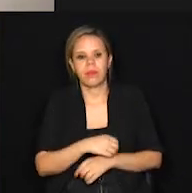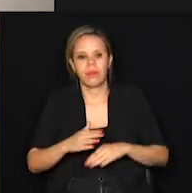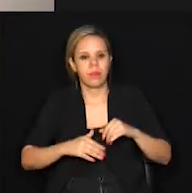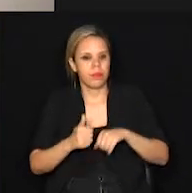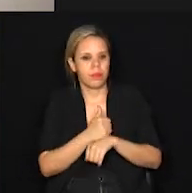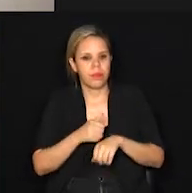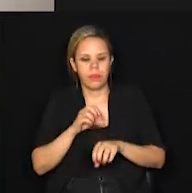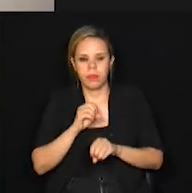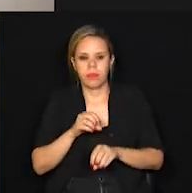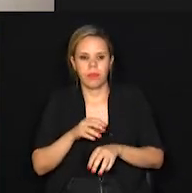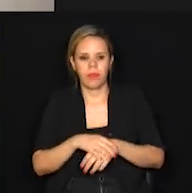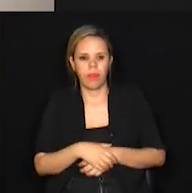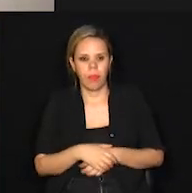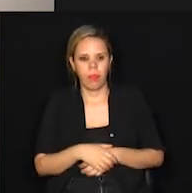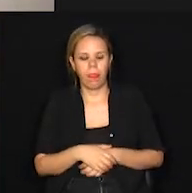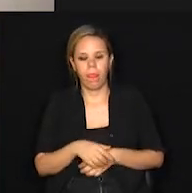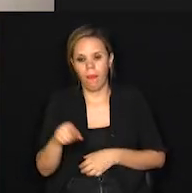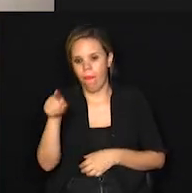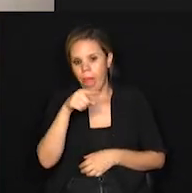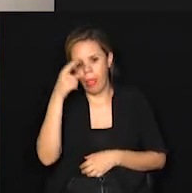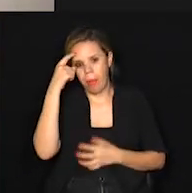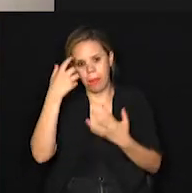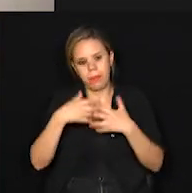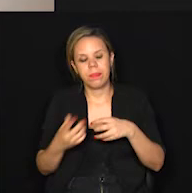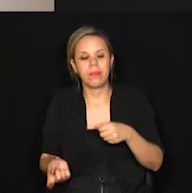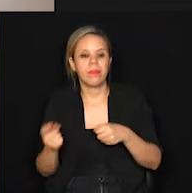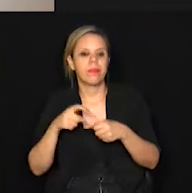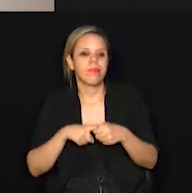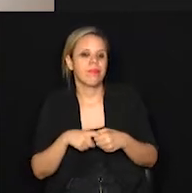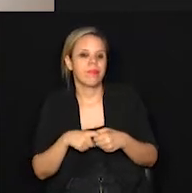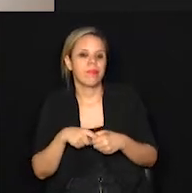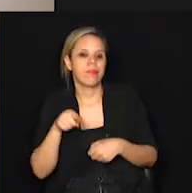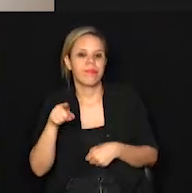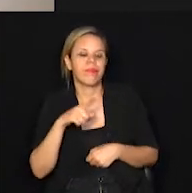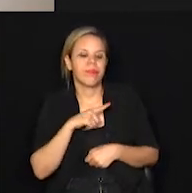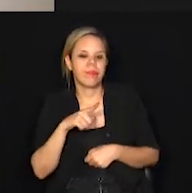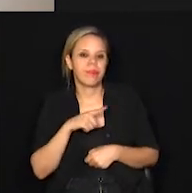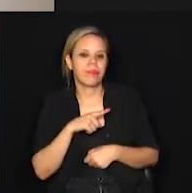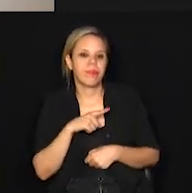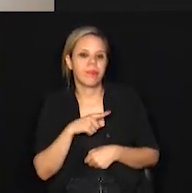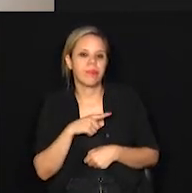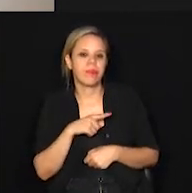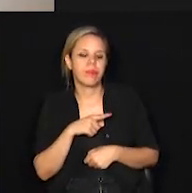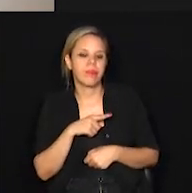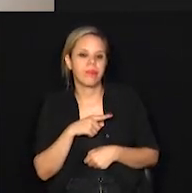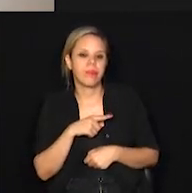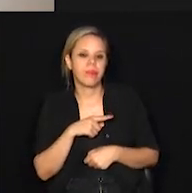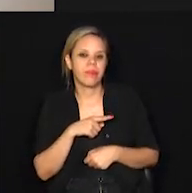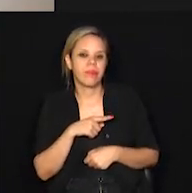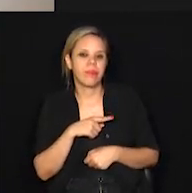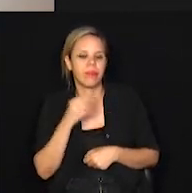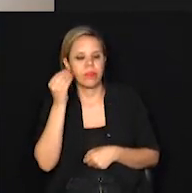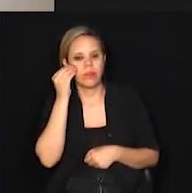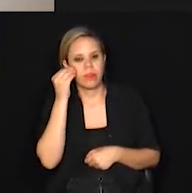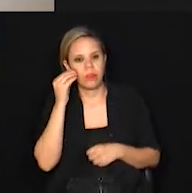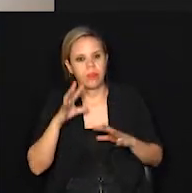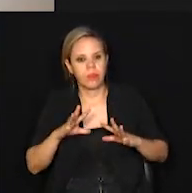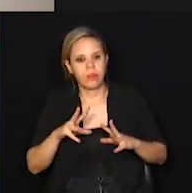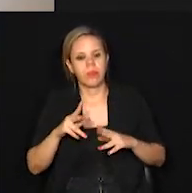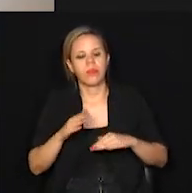profissionais da educação, porque daí, você, se pensar no retorno, você teria que estar aí tendo teste para todos